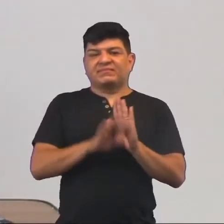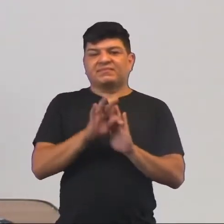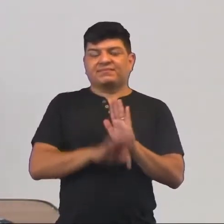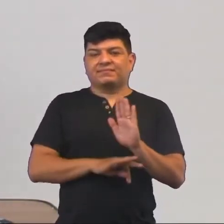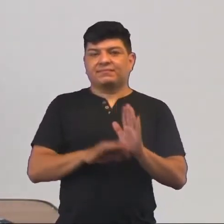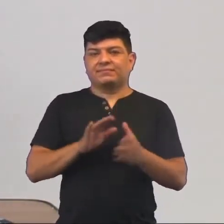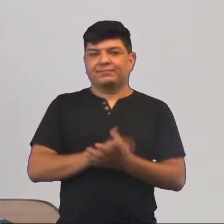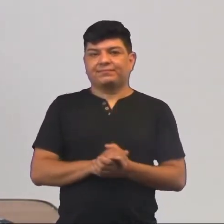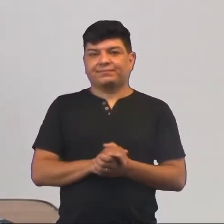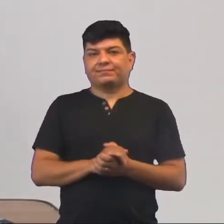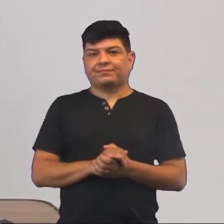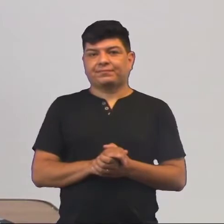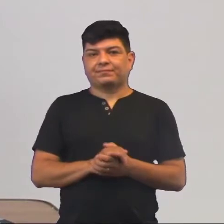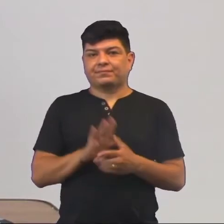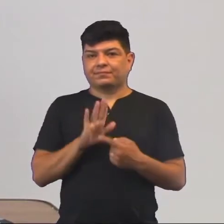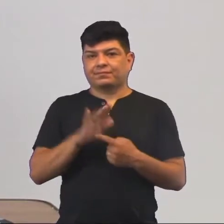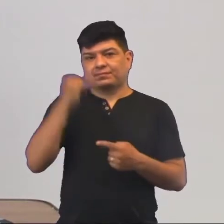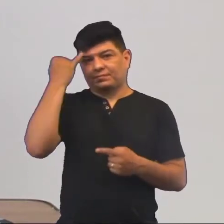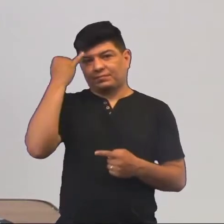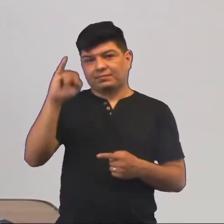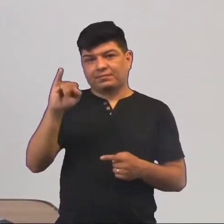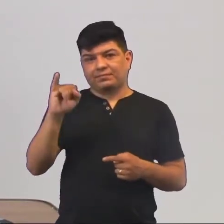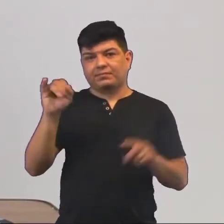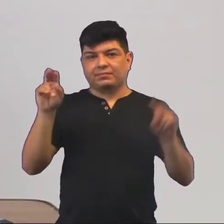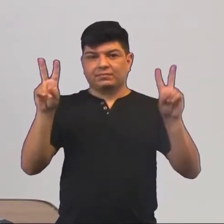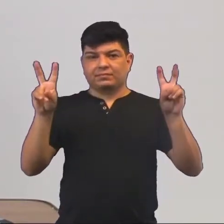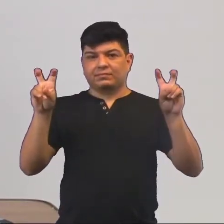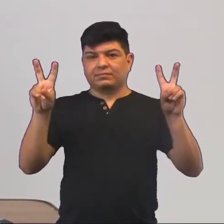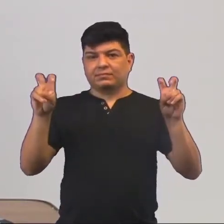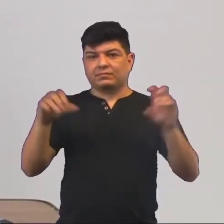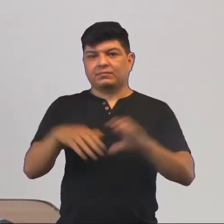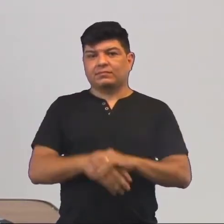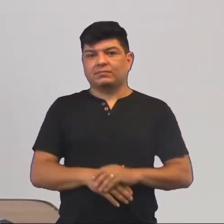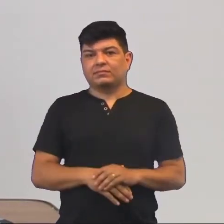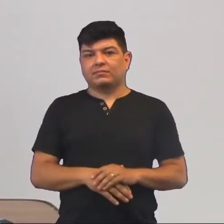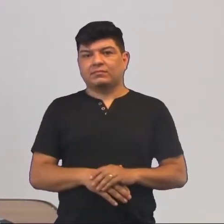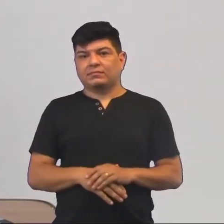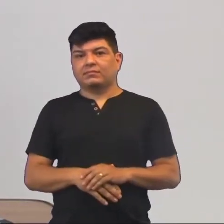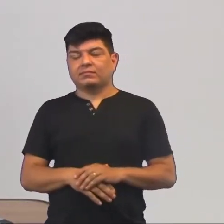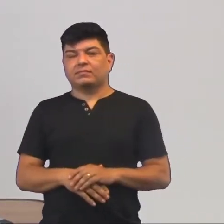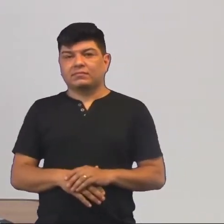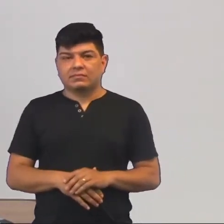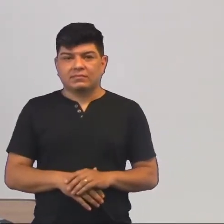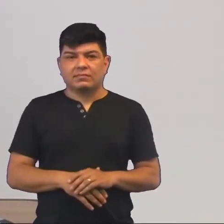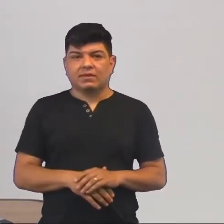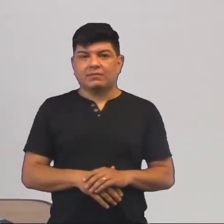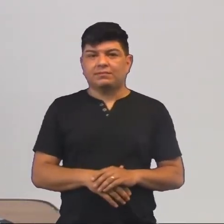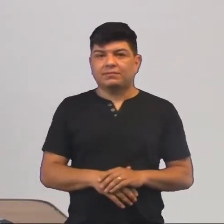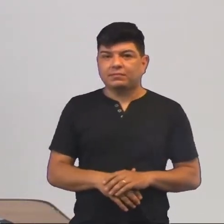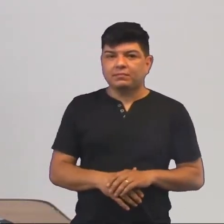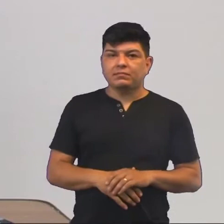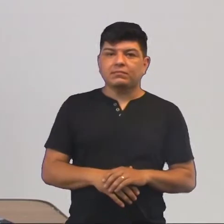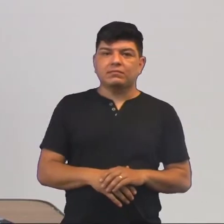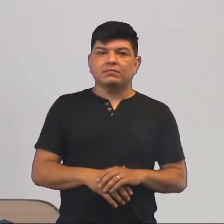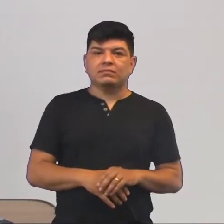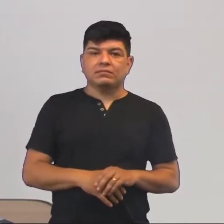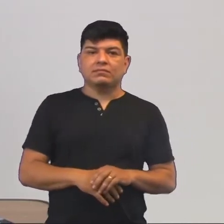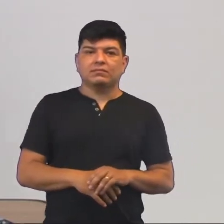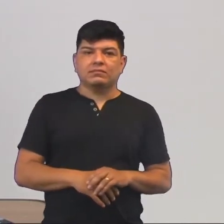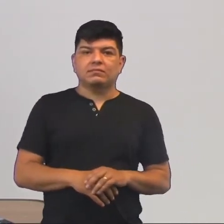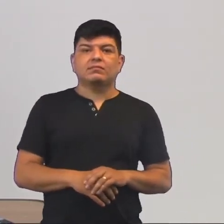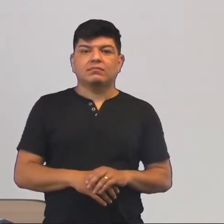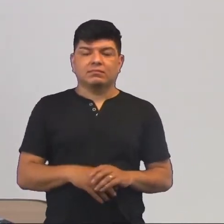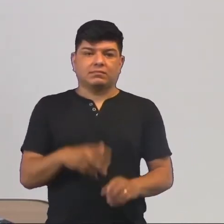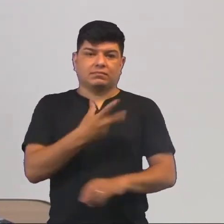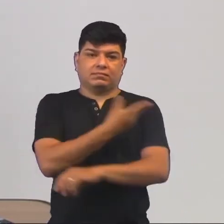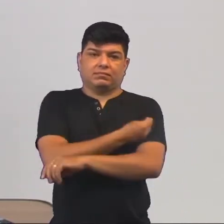expõe uma ideia ou um assunto que é muito importante, como no caso aí que a gente falou sobre vacinas,